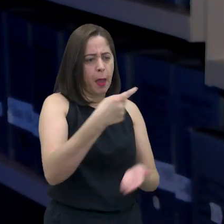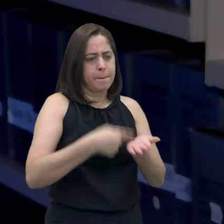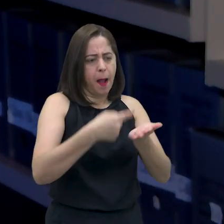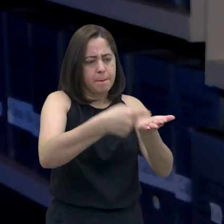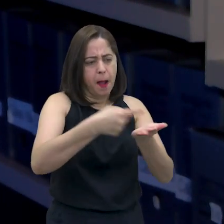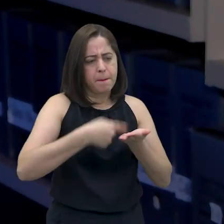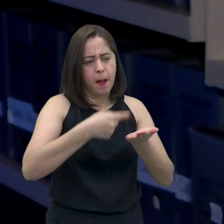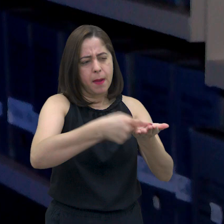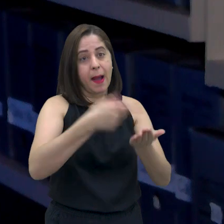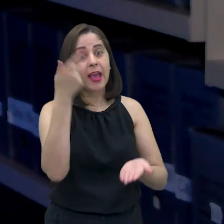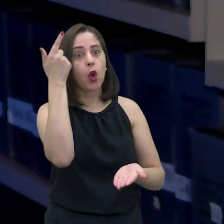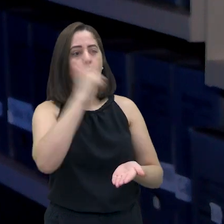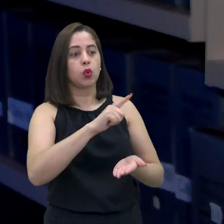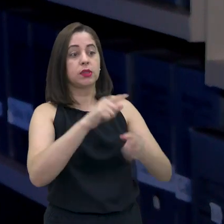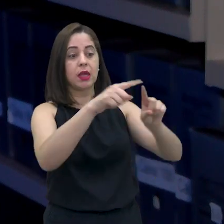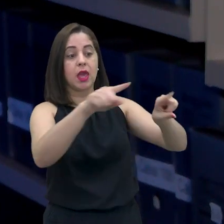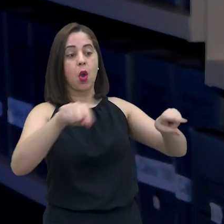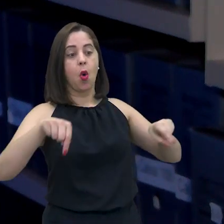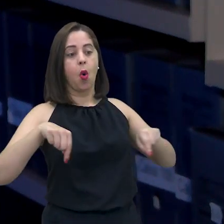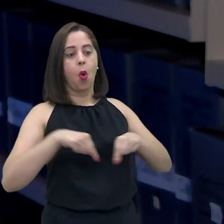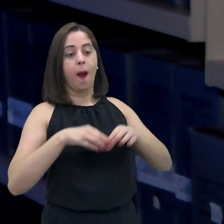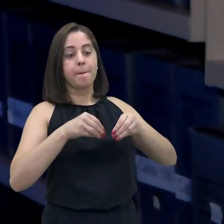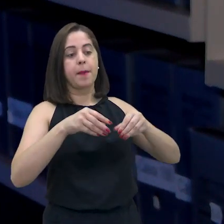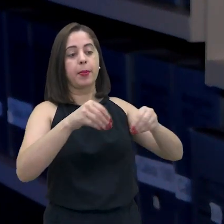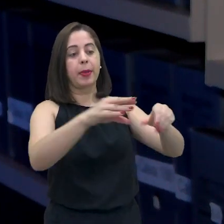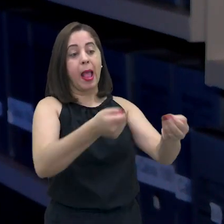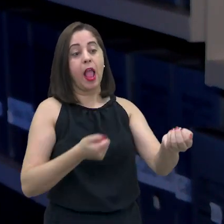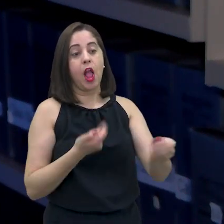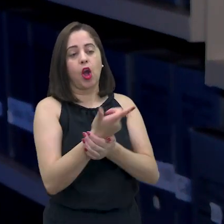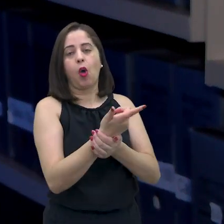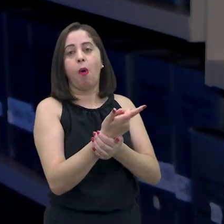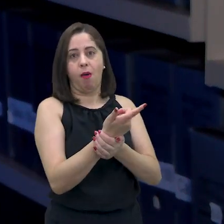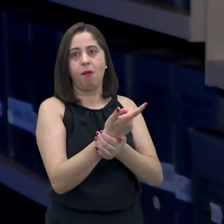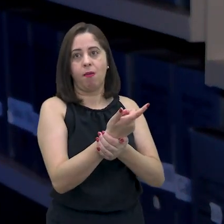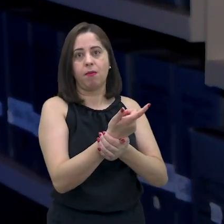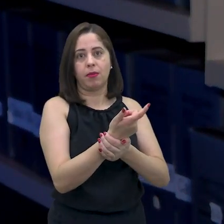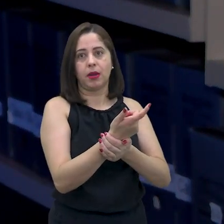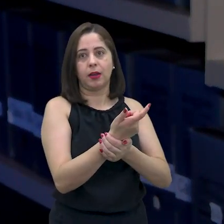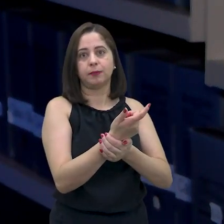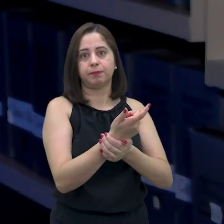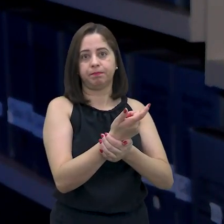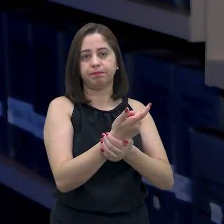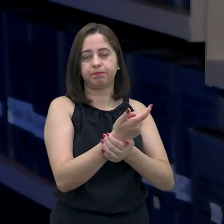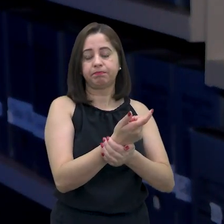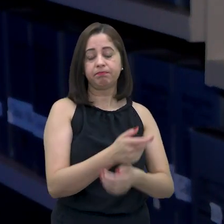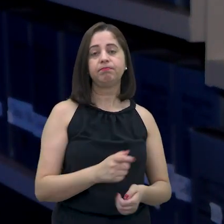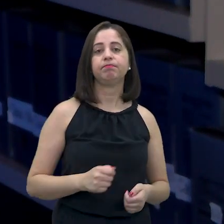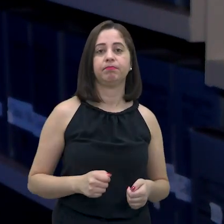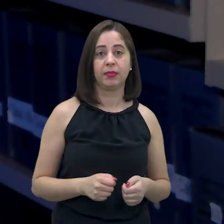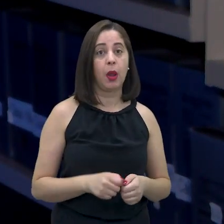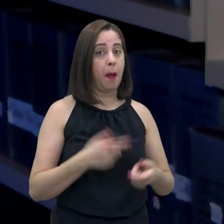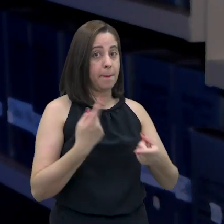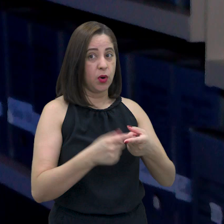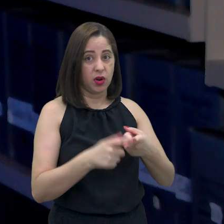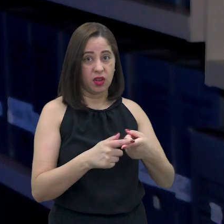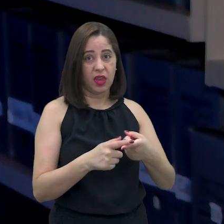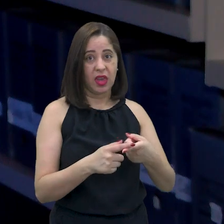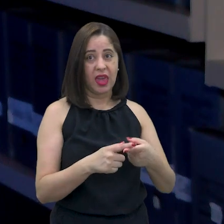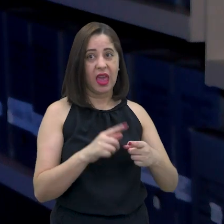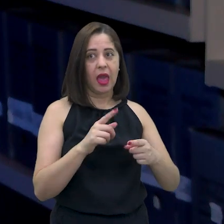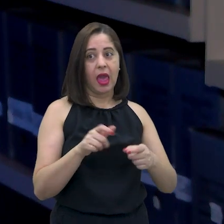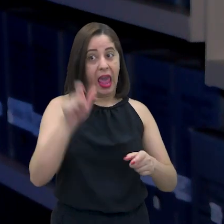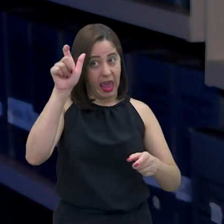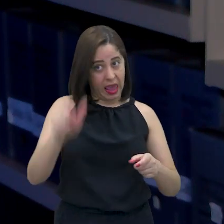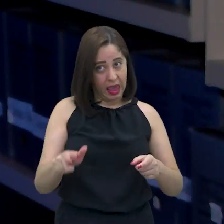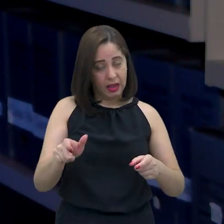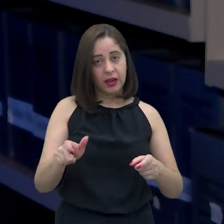negociações e com certeza ele esteve muito mais envolvido do que o pai nessa parte de planejamento do bairro porque ele ele veio falecer só em